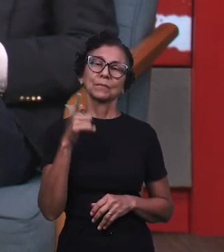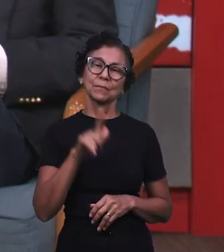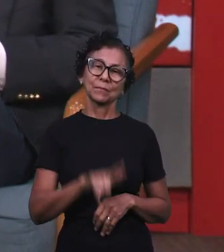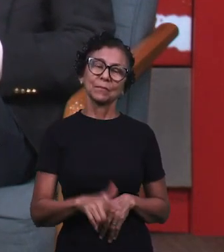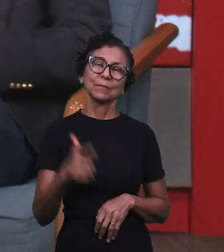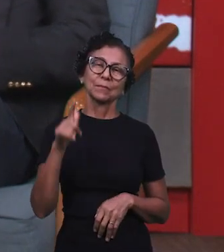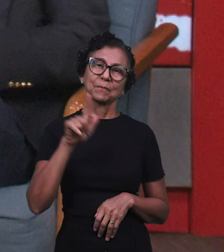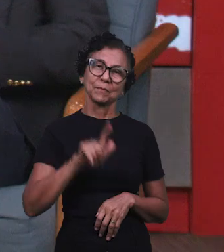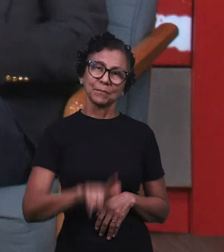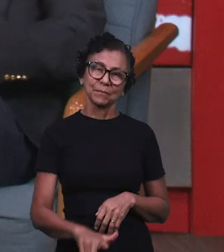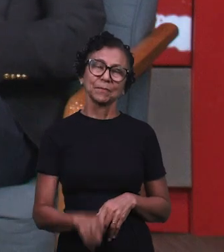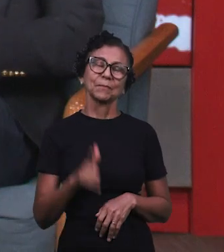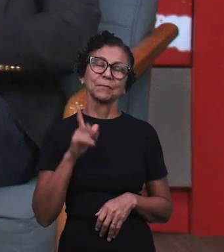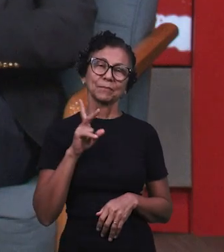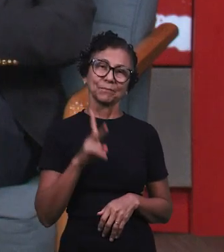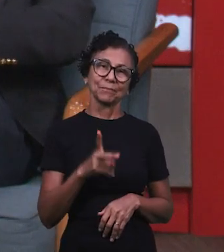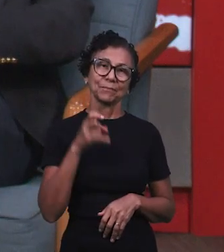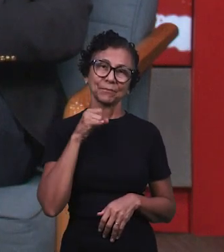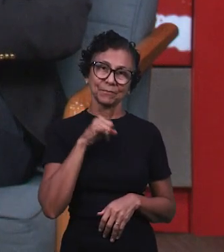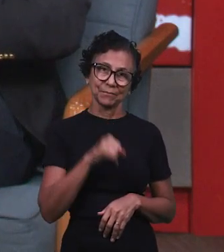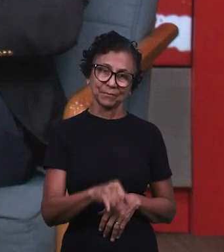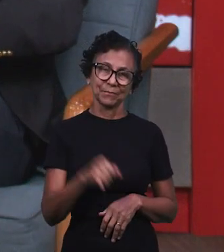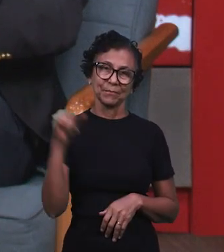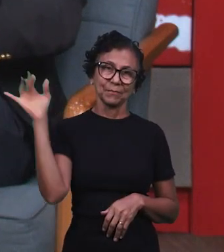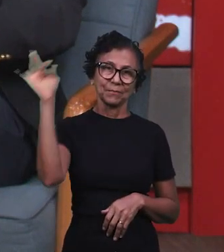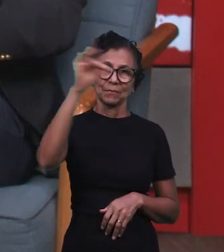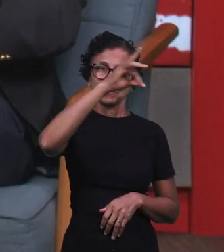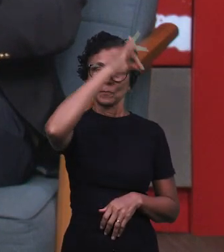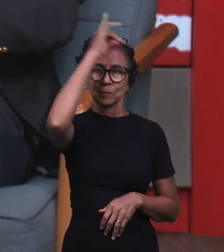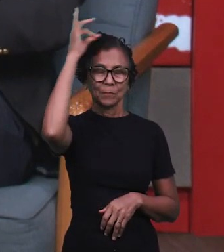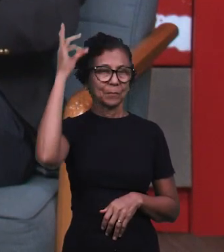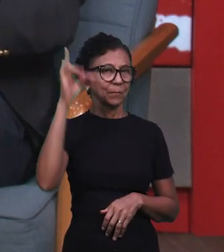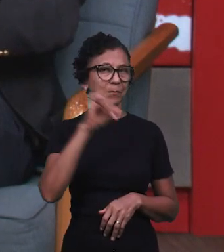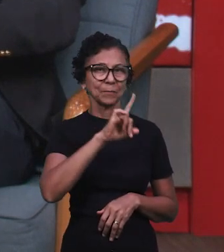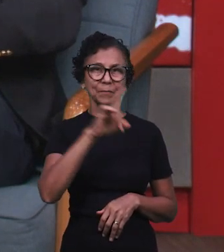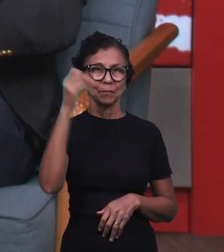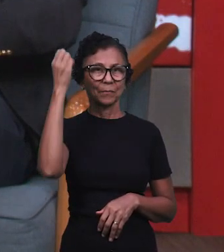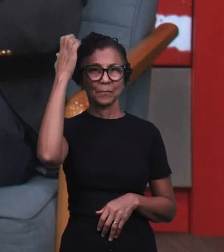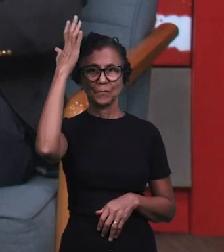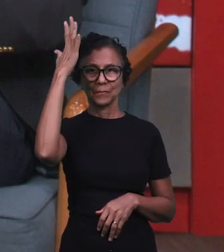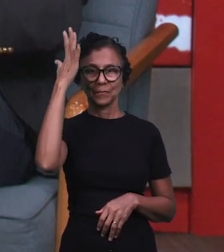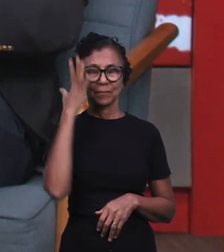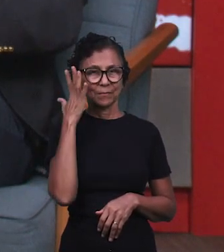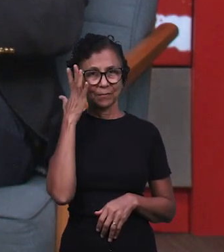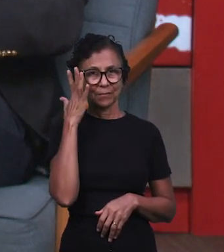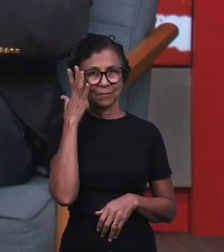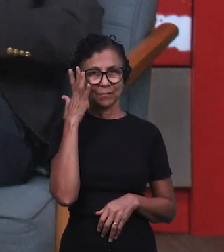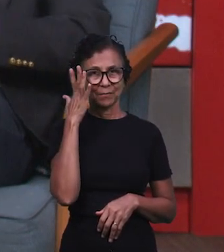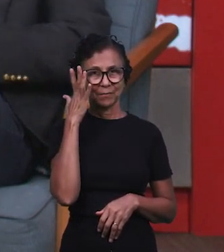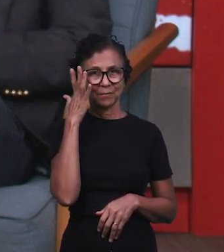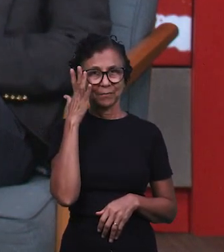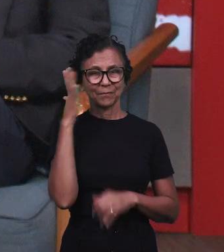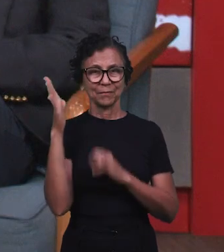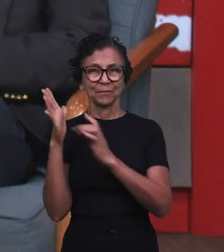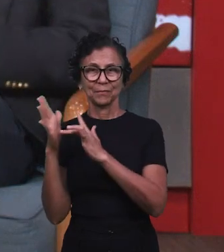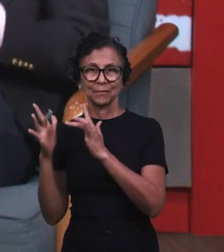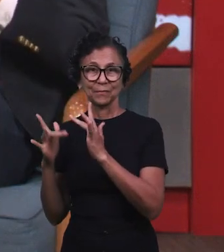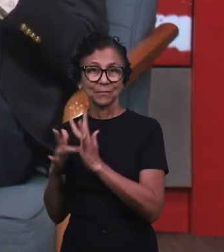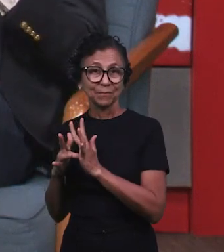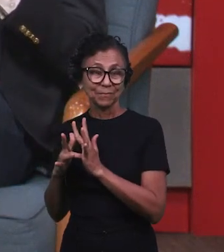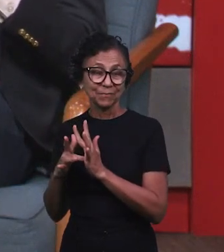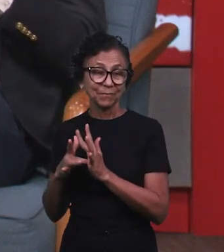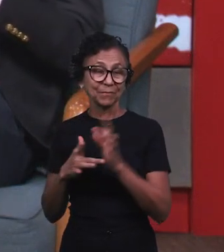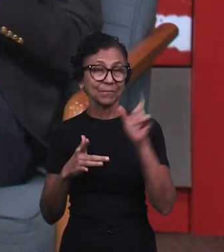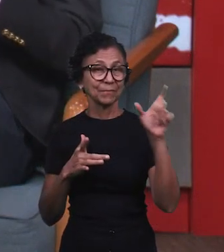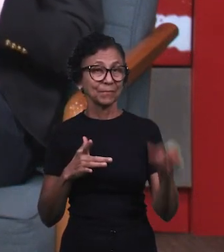o Espírito Santo não revelar Jesus ao homem, o homem não tem experiência de salvação. Ele